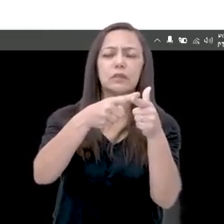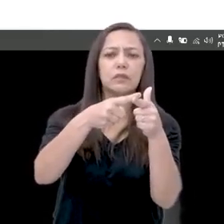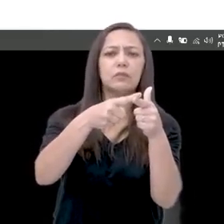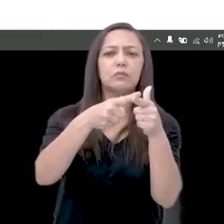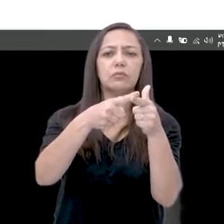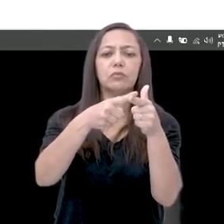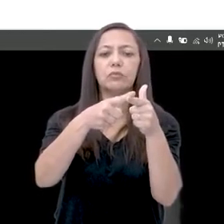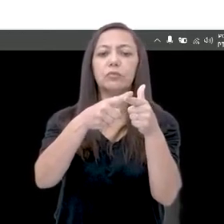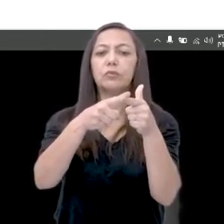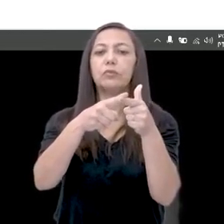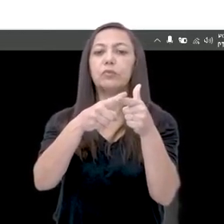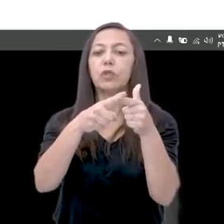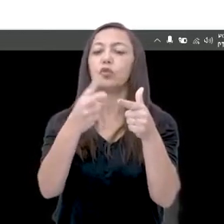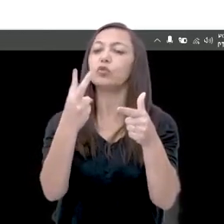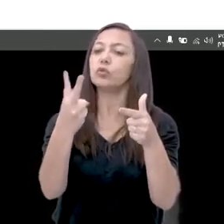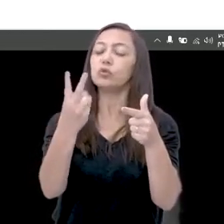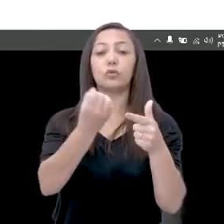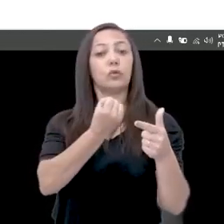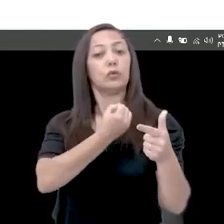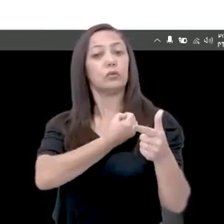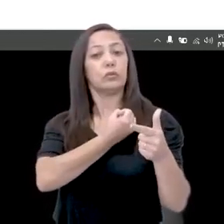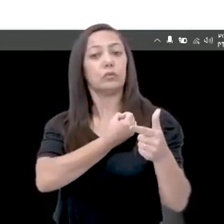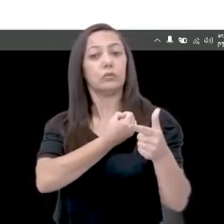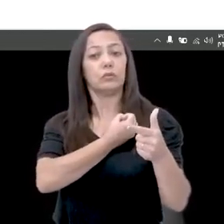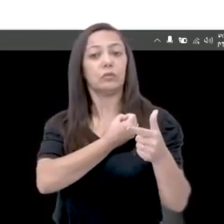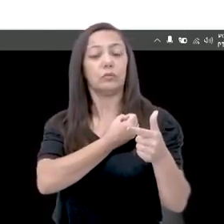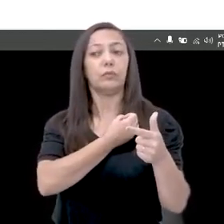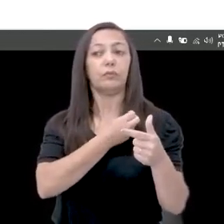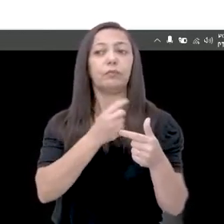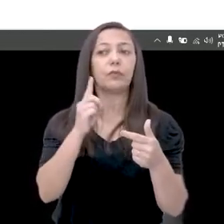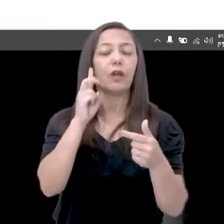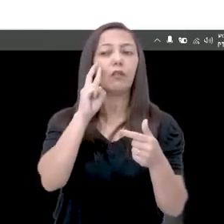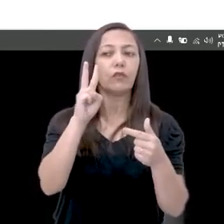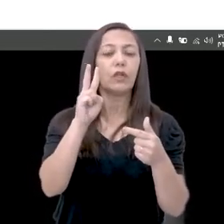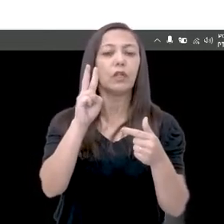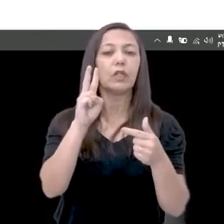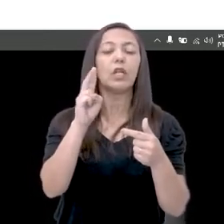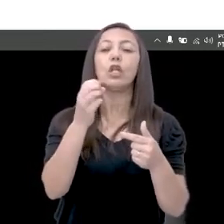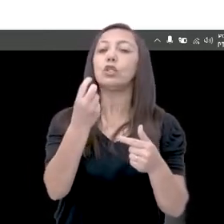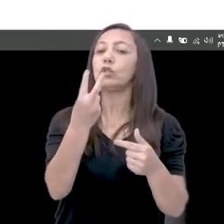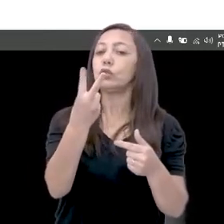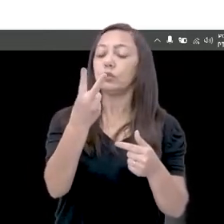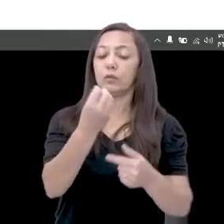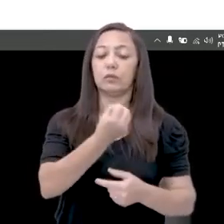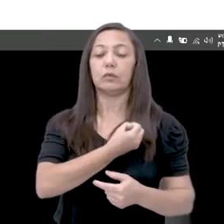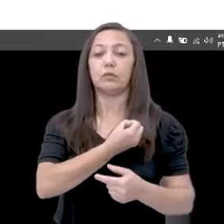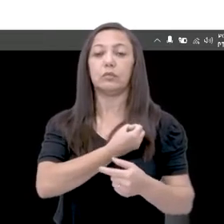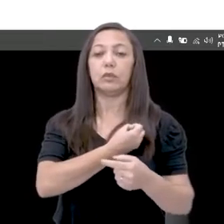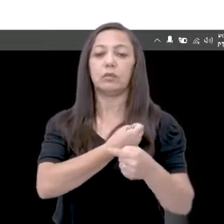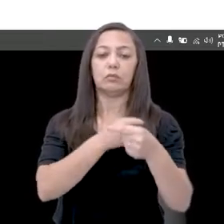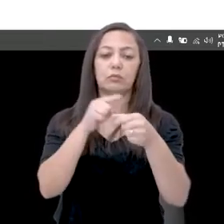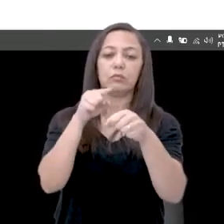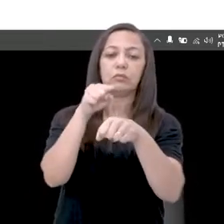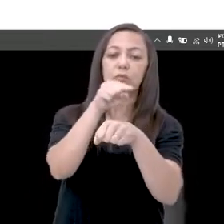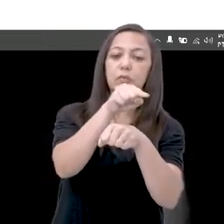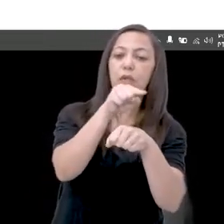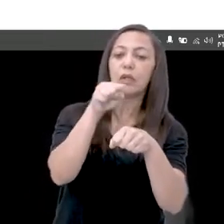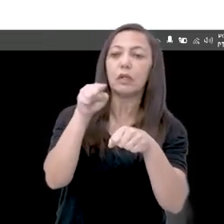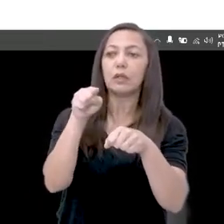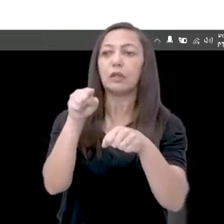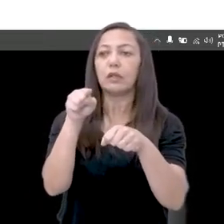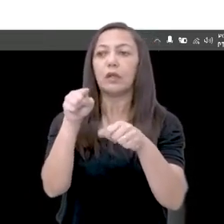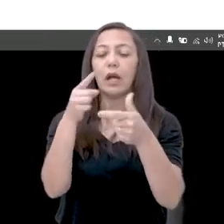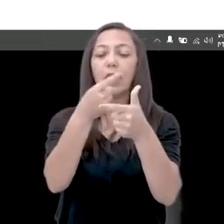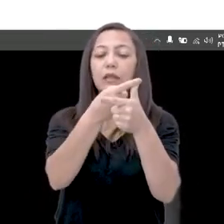A divisão entre 2 números. Vê, quando a gente fala divisão entre 2 números, é